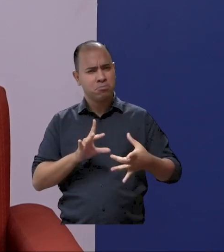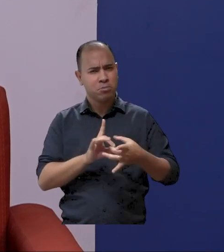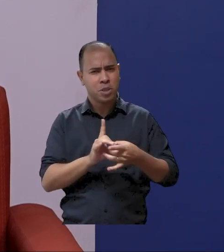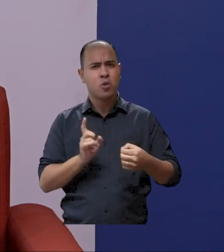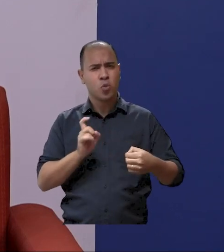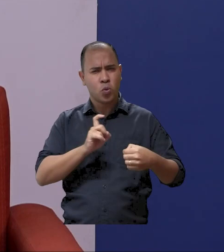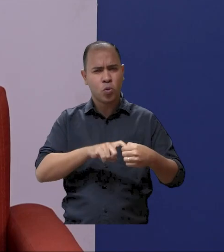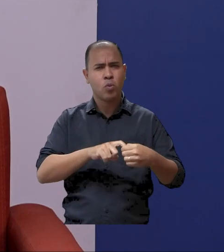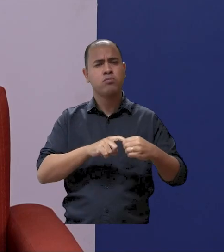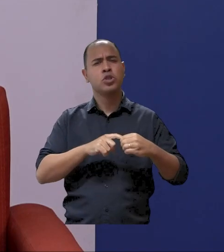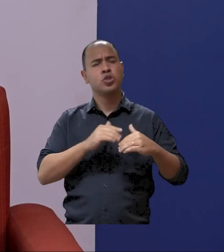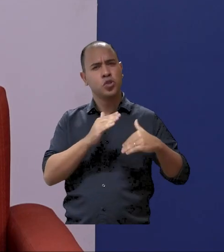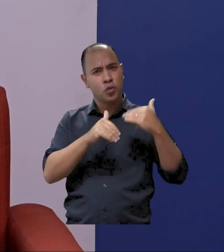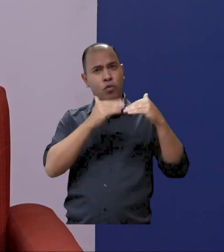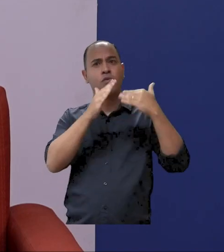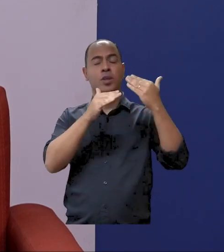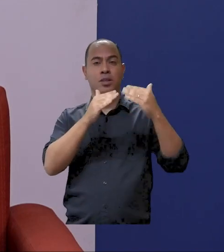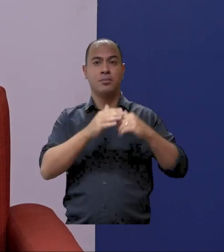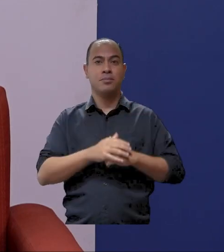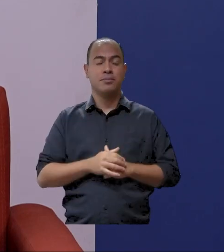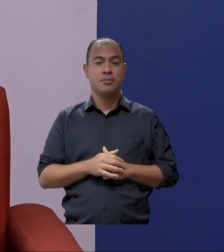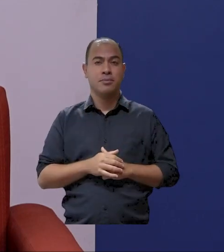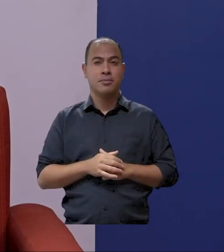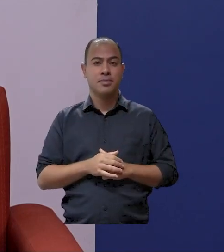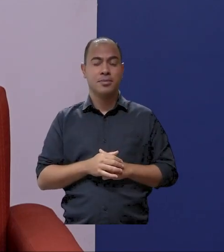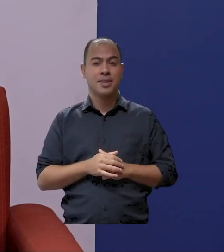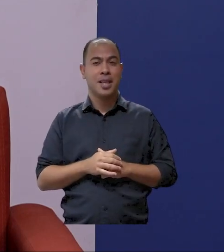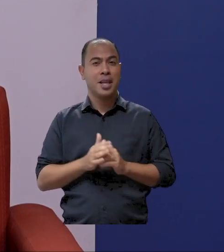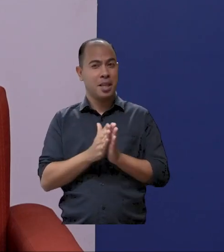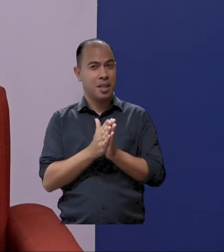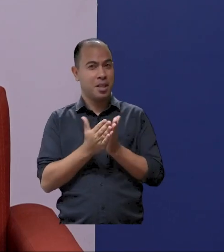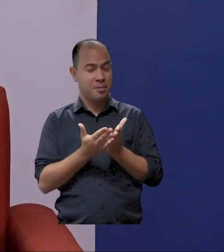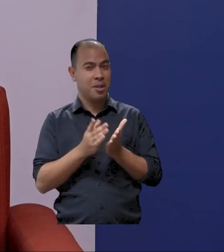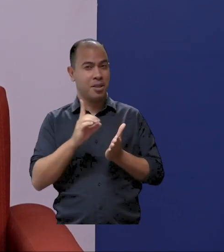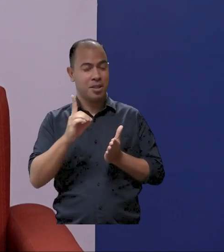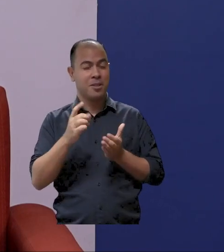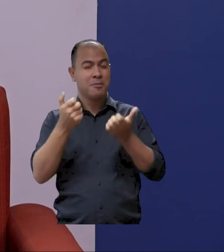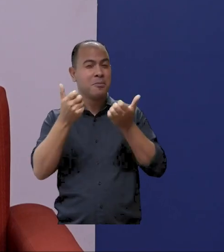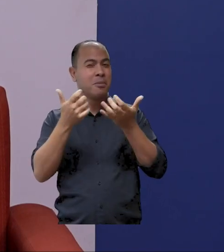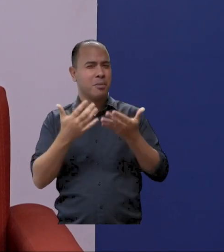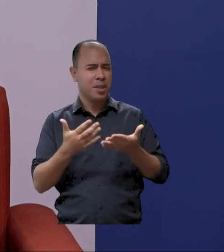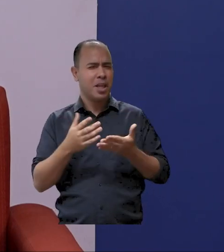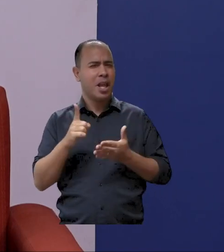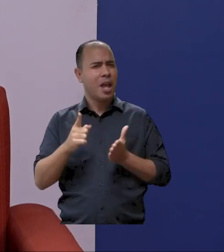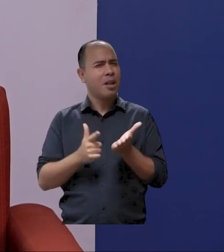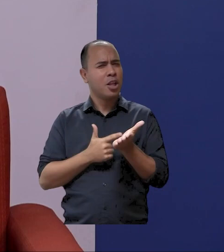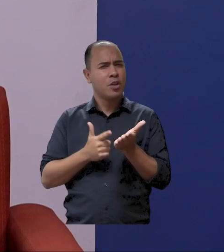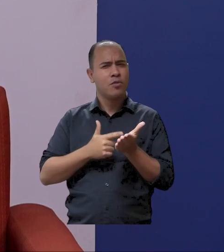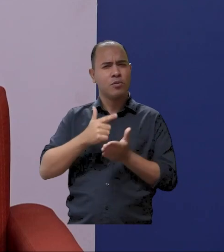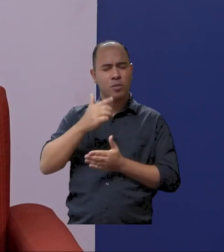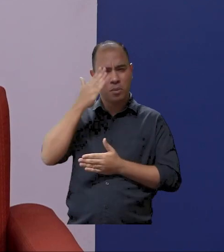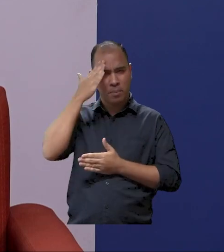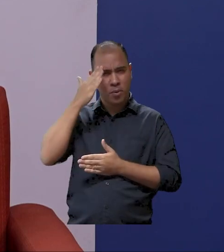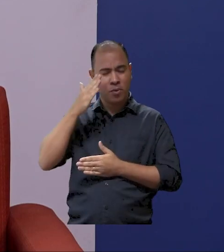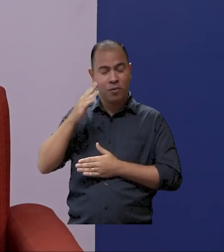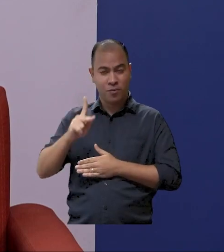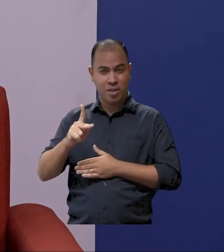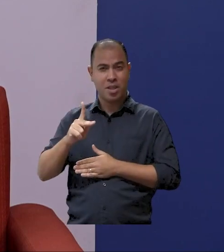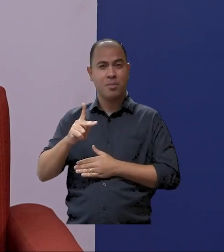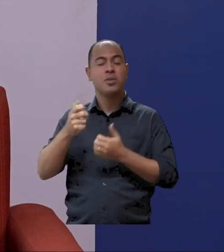à disposição sempre, né, para essa parceria avançando. E a Bíblia ensina algo